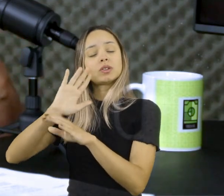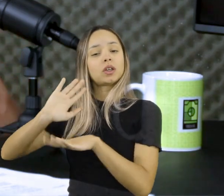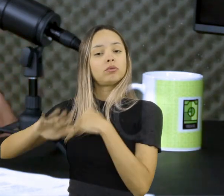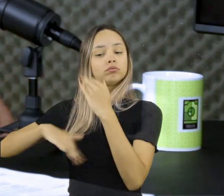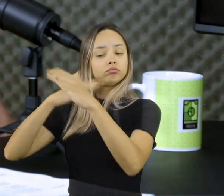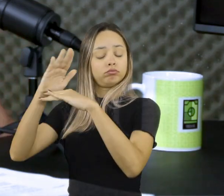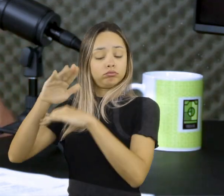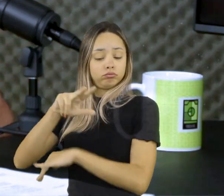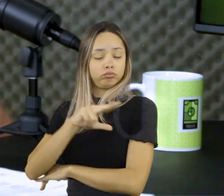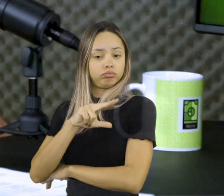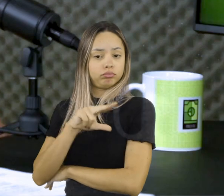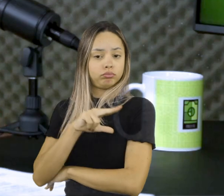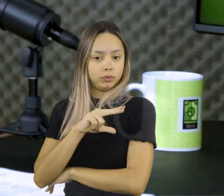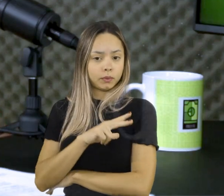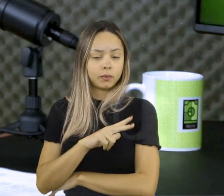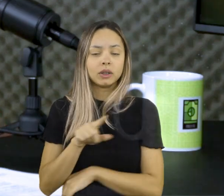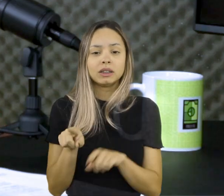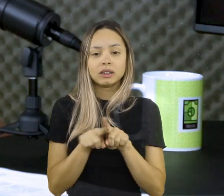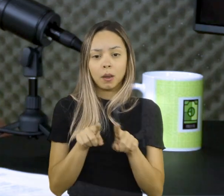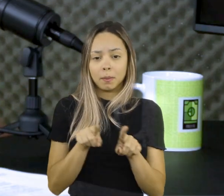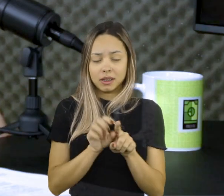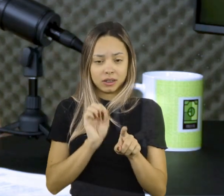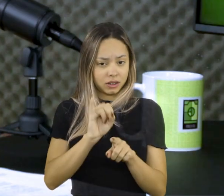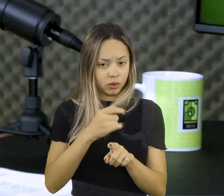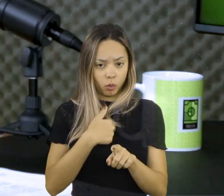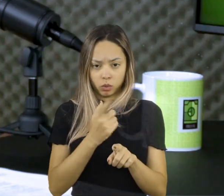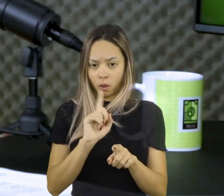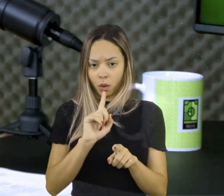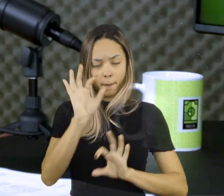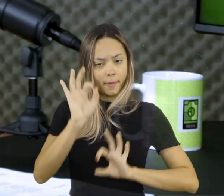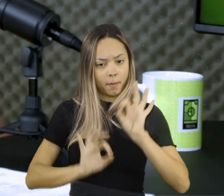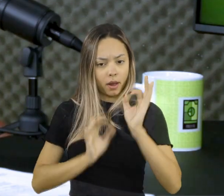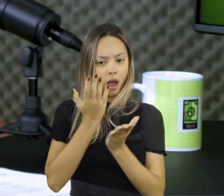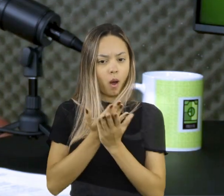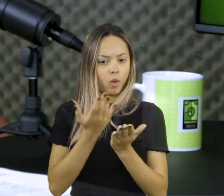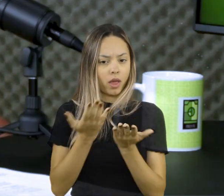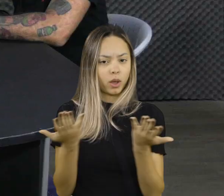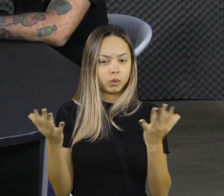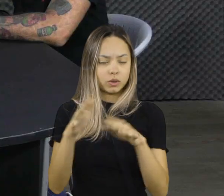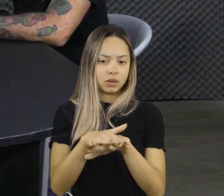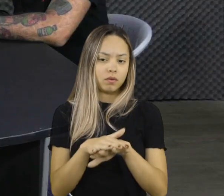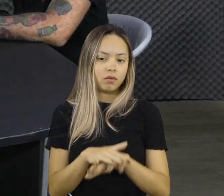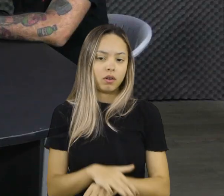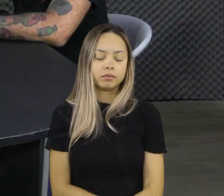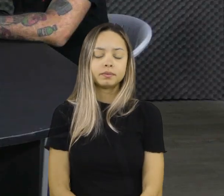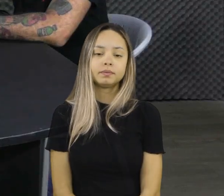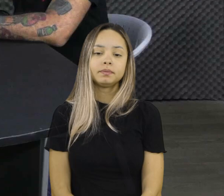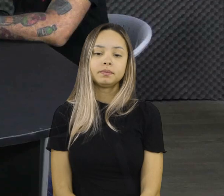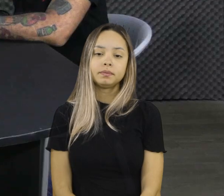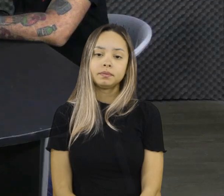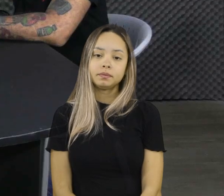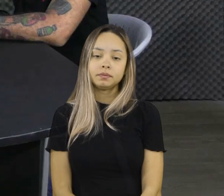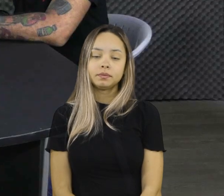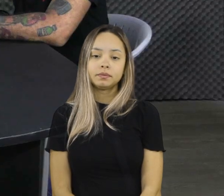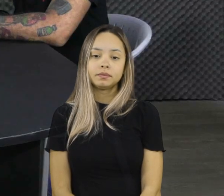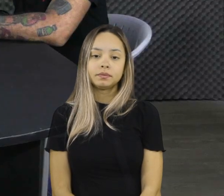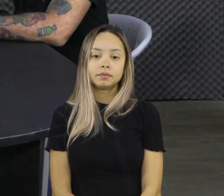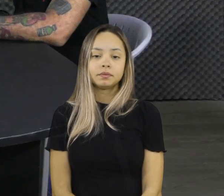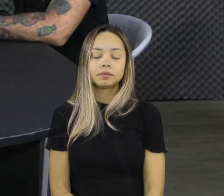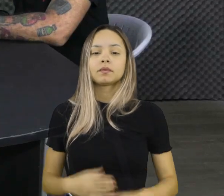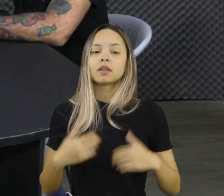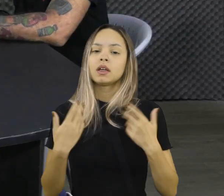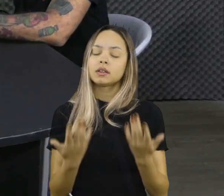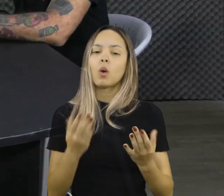preparo uma aula inclusiva. É por aí. Professora, e como está a